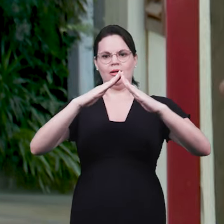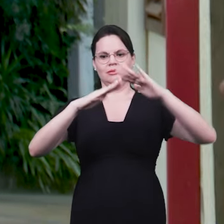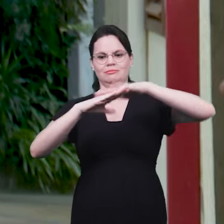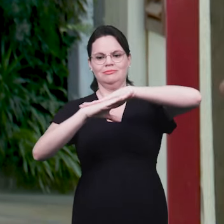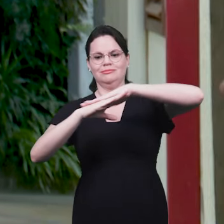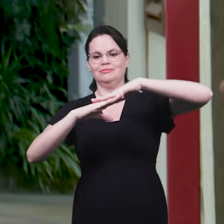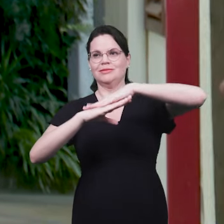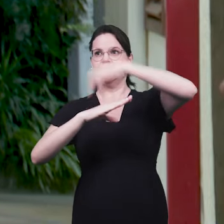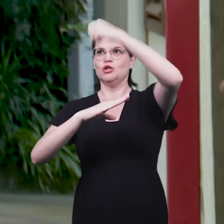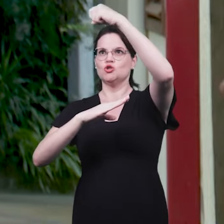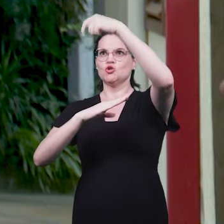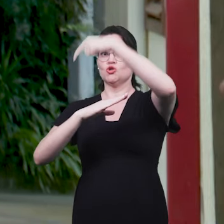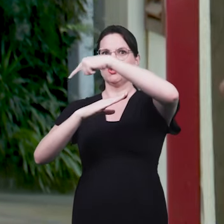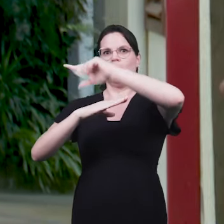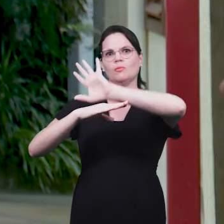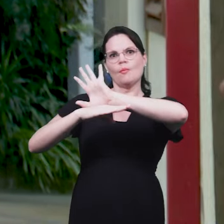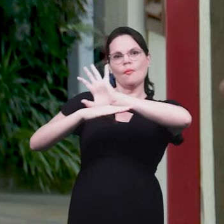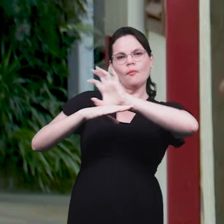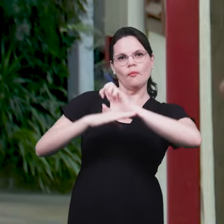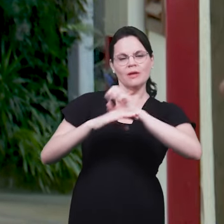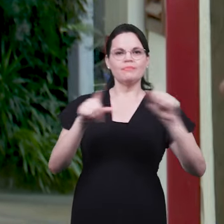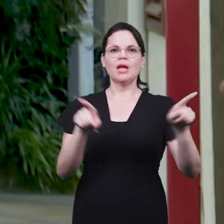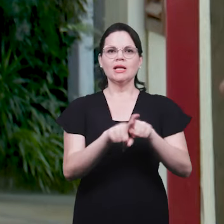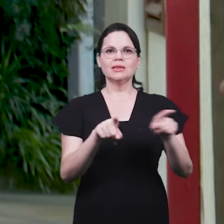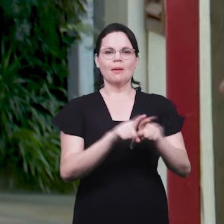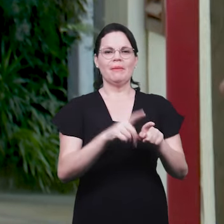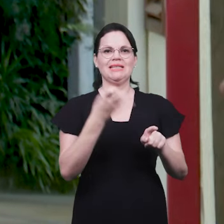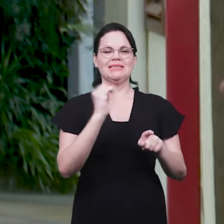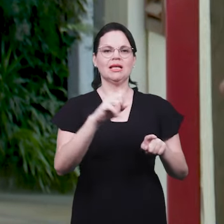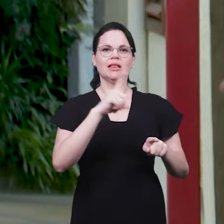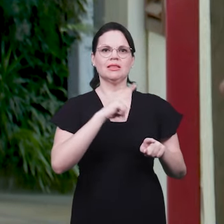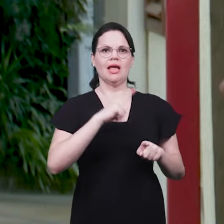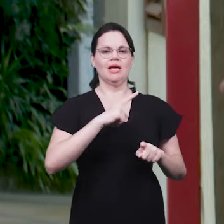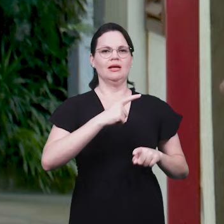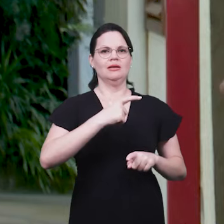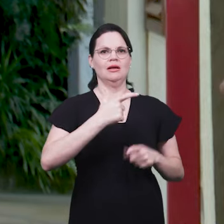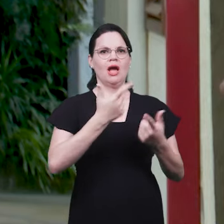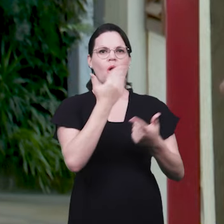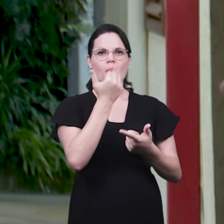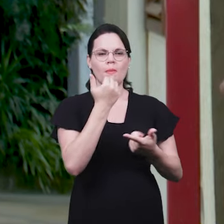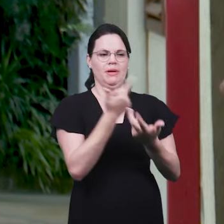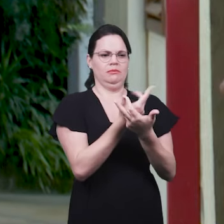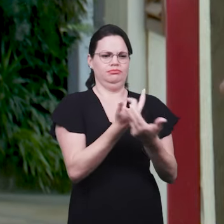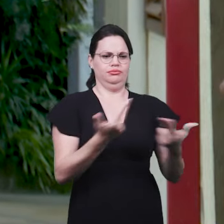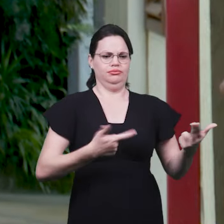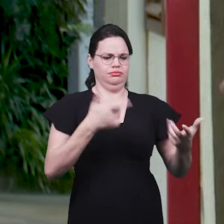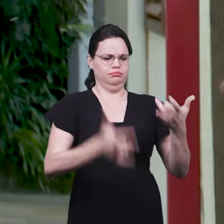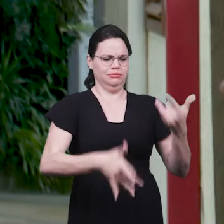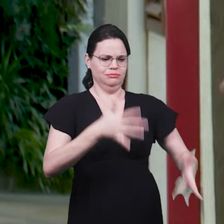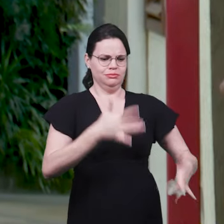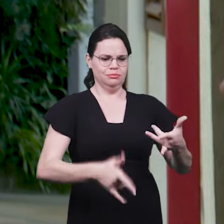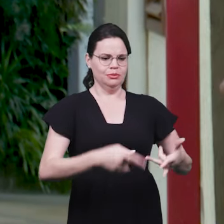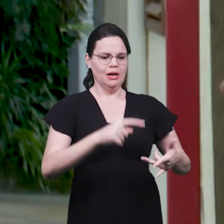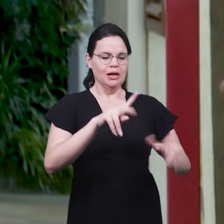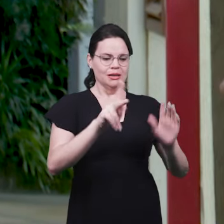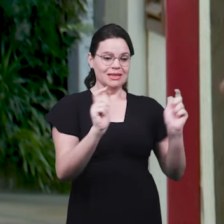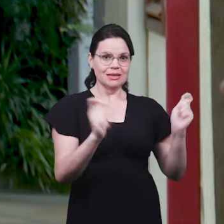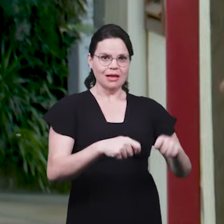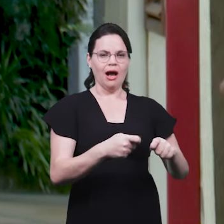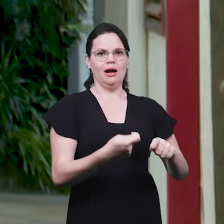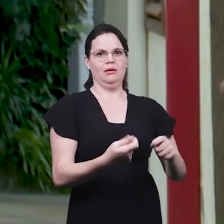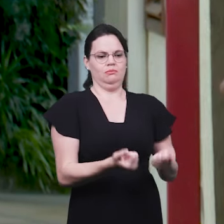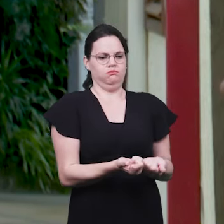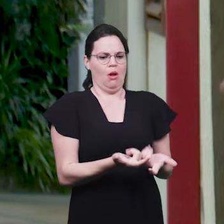resíduos sólidos, todas essas matrizes energéticas que vêm do vento, são consideradas energias limpas e, por si